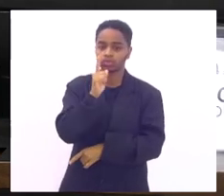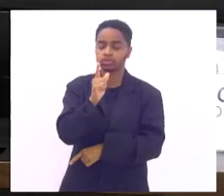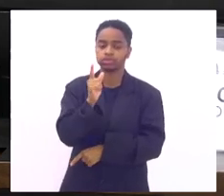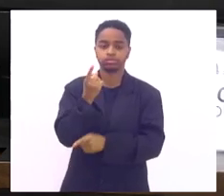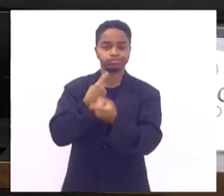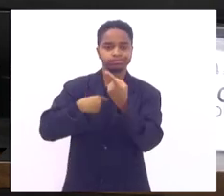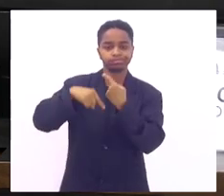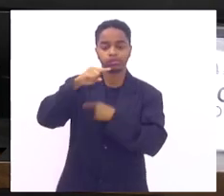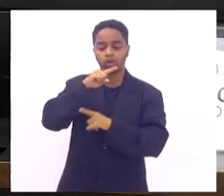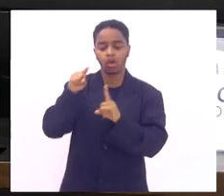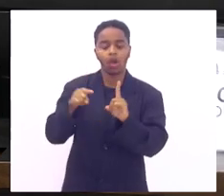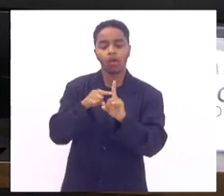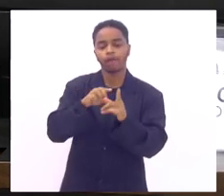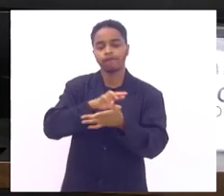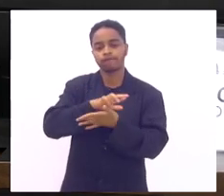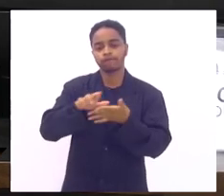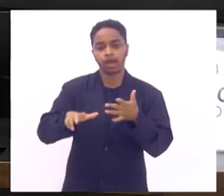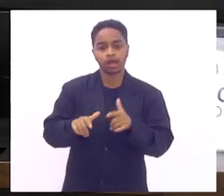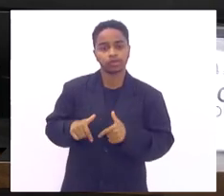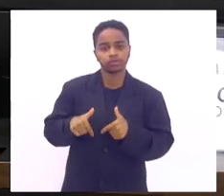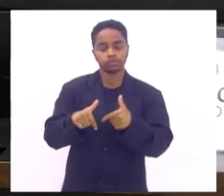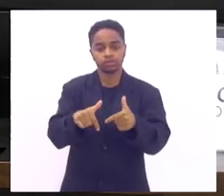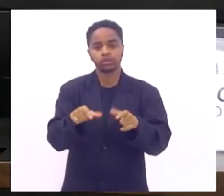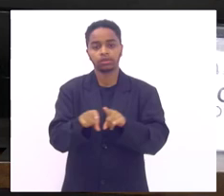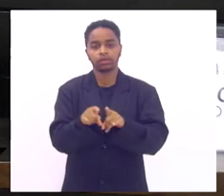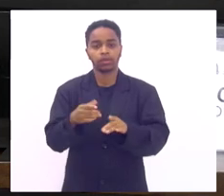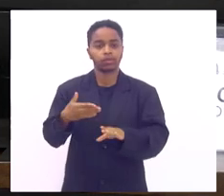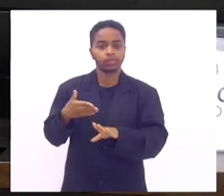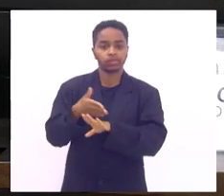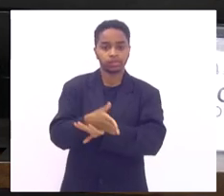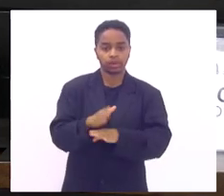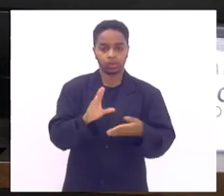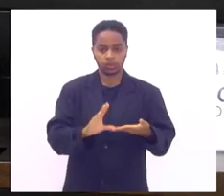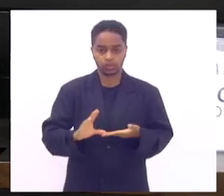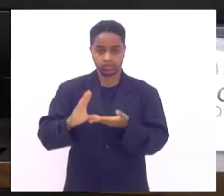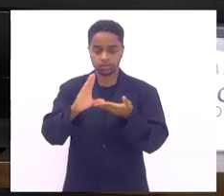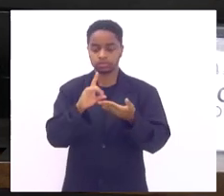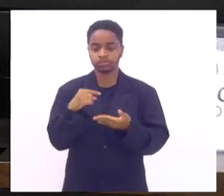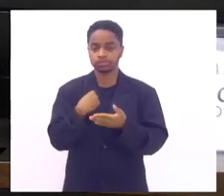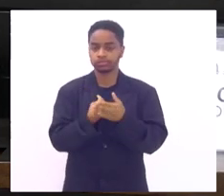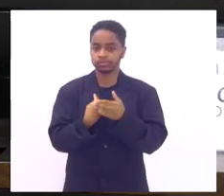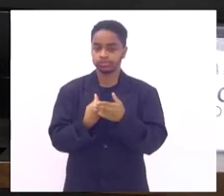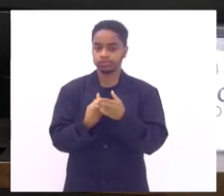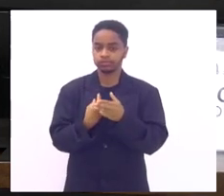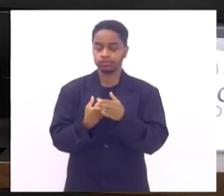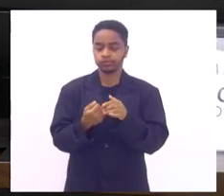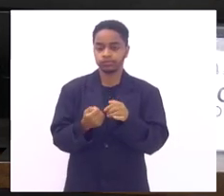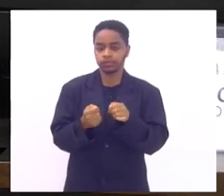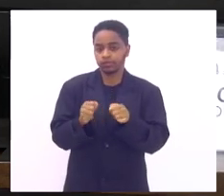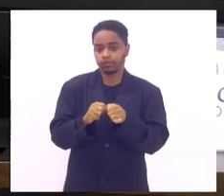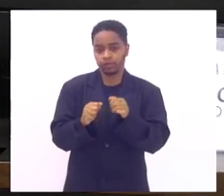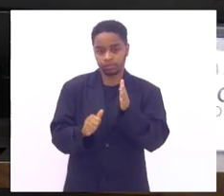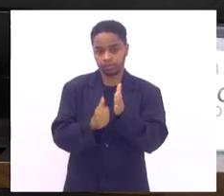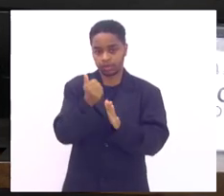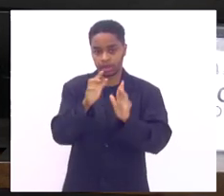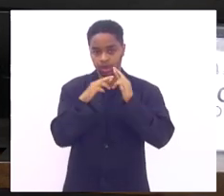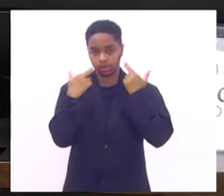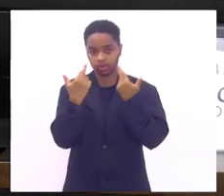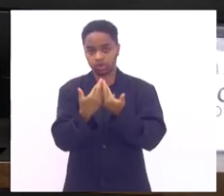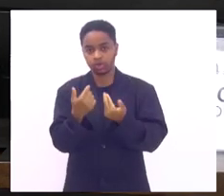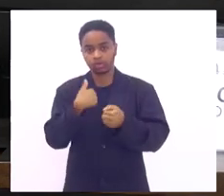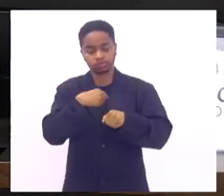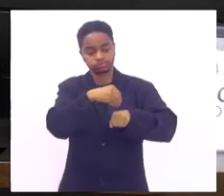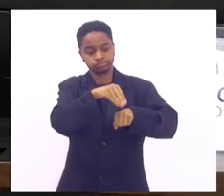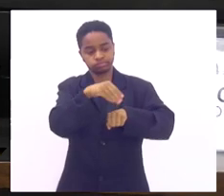Assim que eu entrei como presidente do conselho, a gente fez uma reunião com os funcionários, e aí a fala que eu fiz para eles é que eu queria, né, depois de